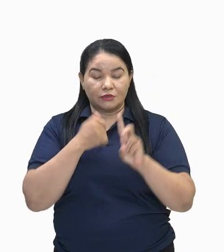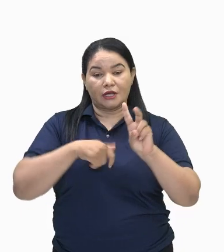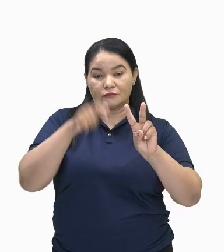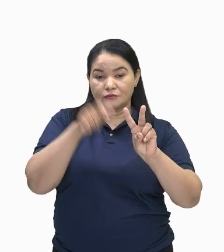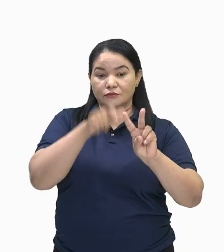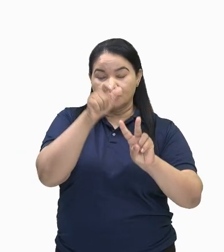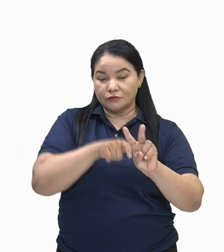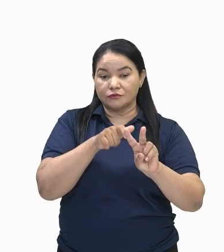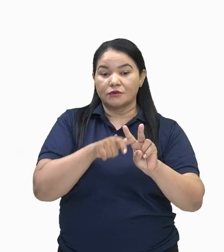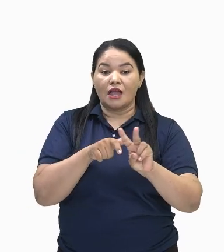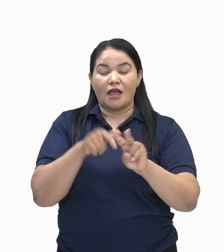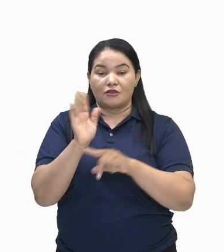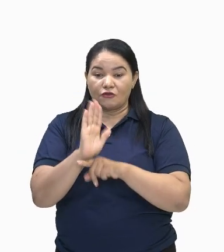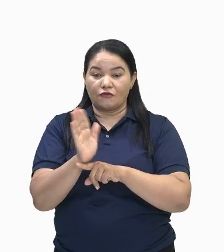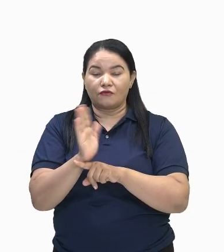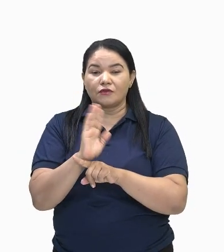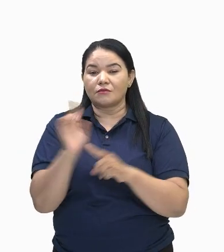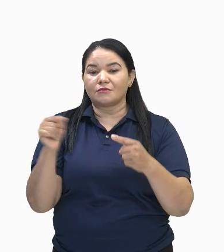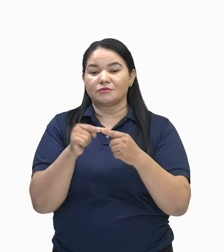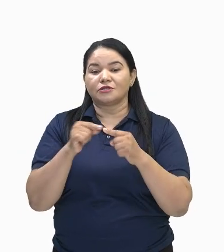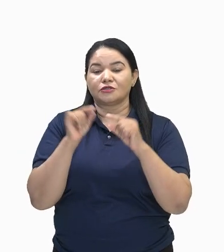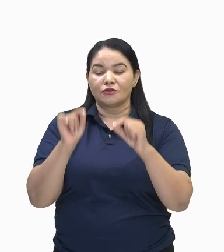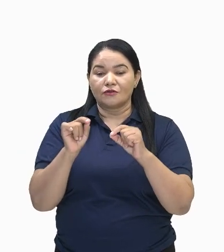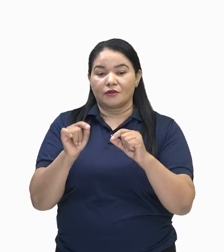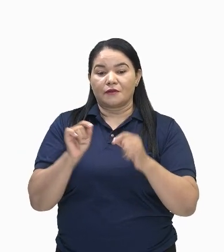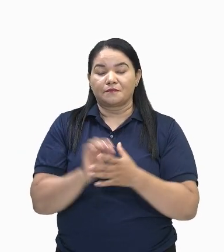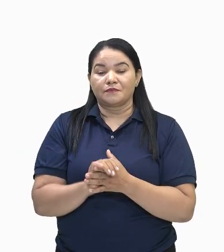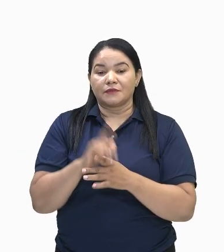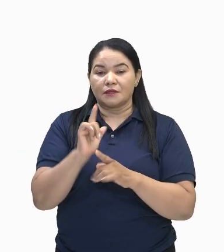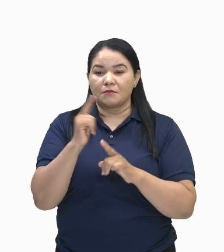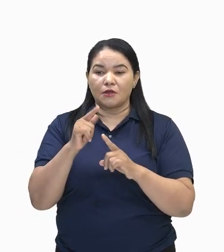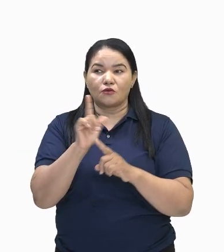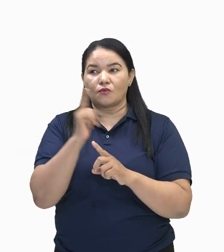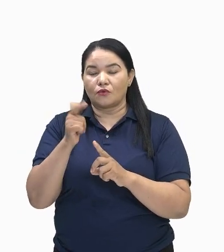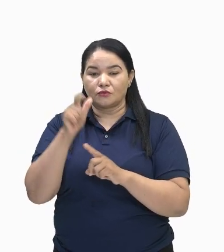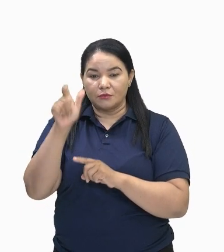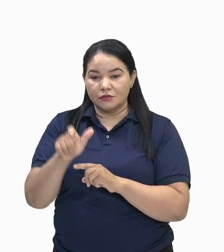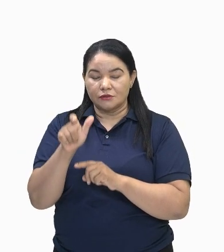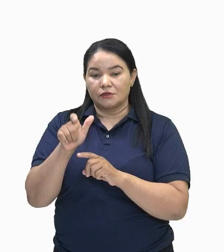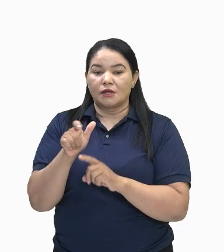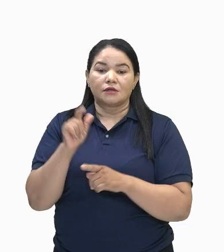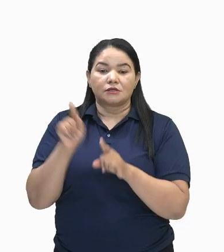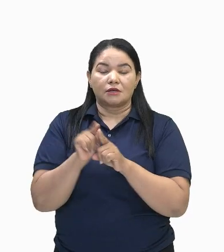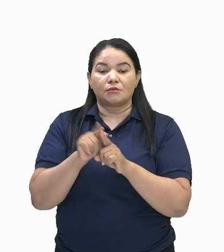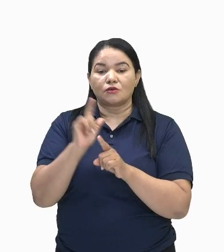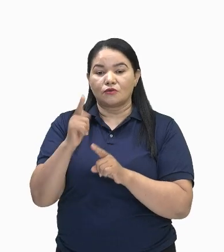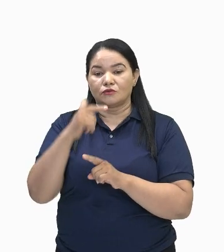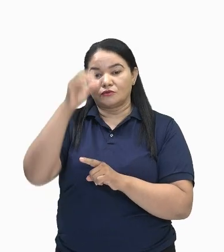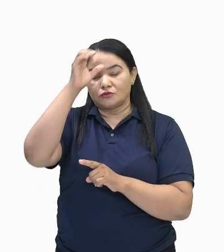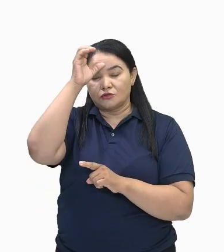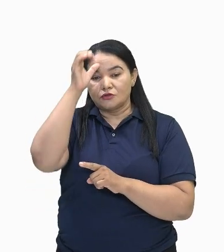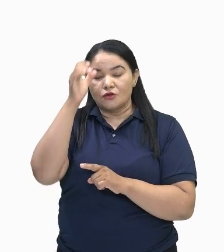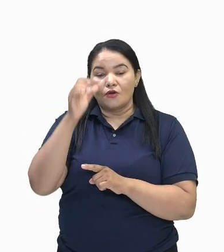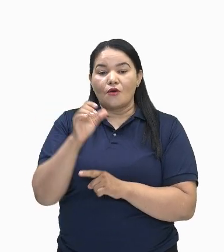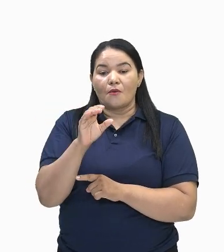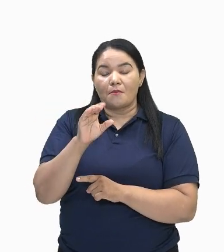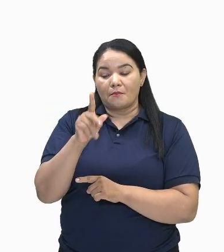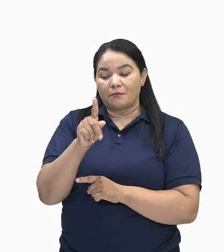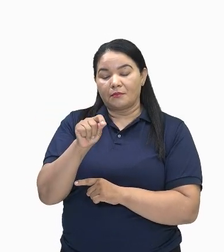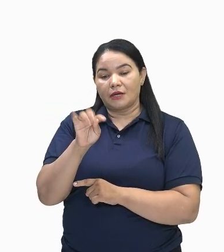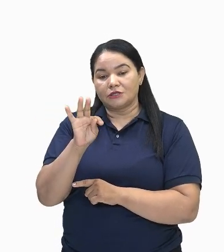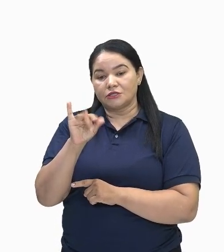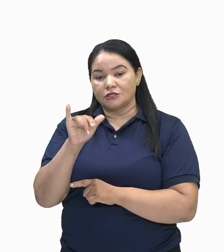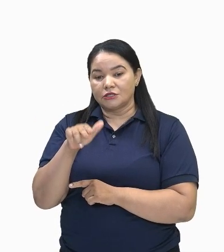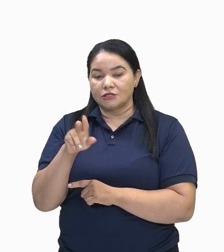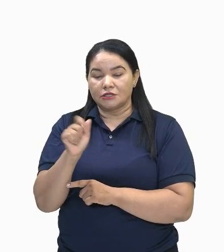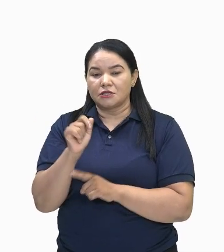e filmes Tomb Raider, Dan Garrett, Besouro Azul, Jack Chan e Tio Patinhas têm em comum? Todos eles